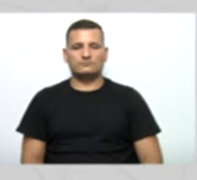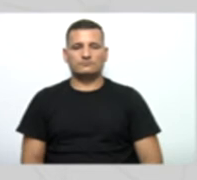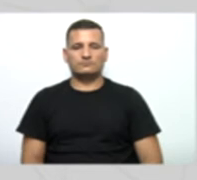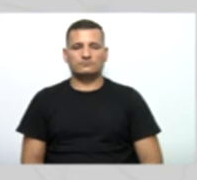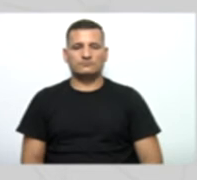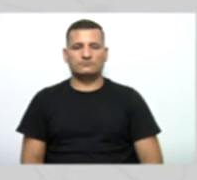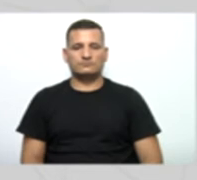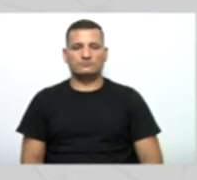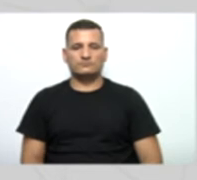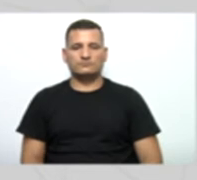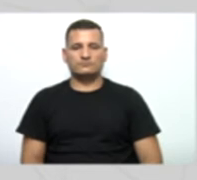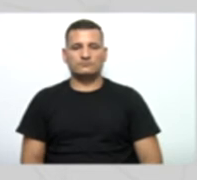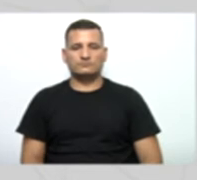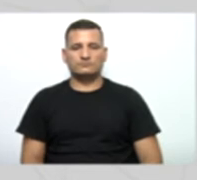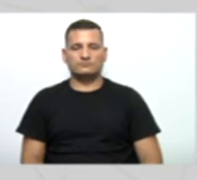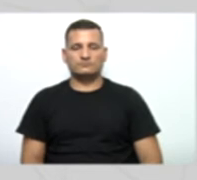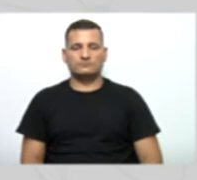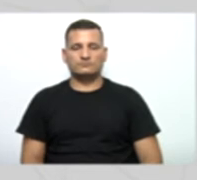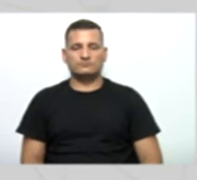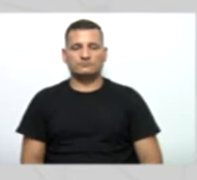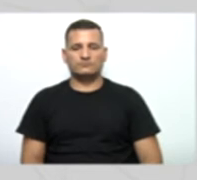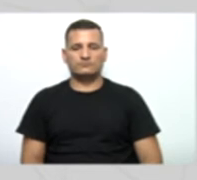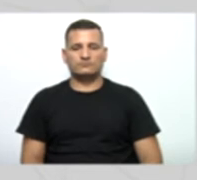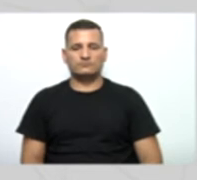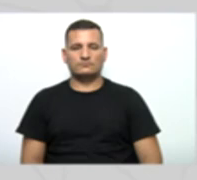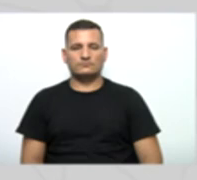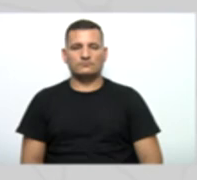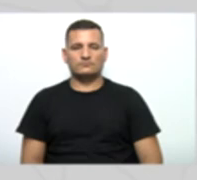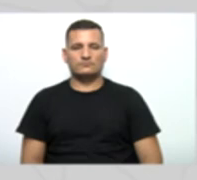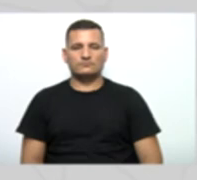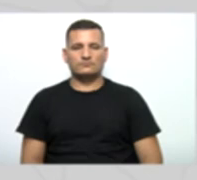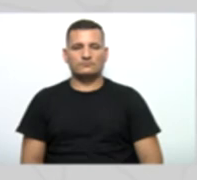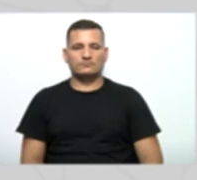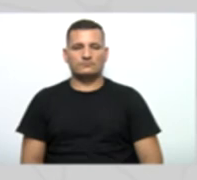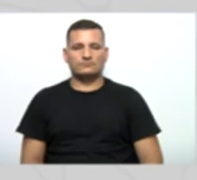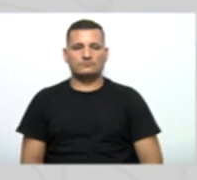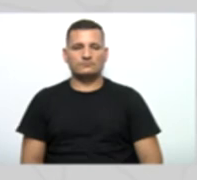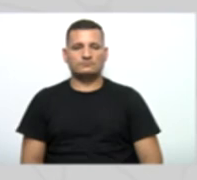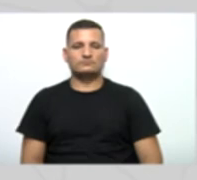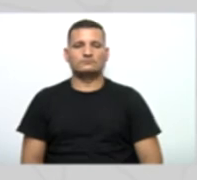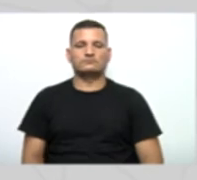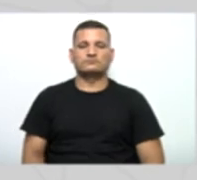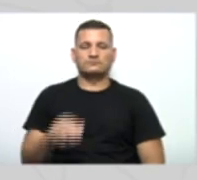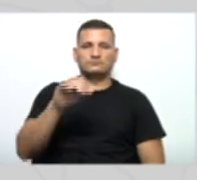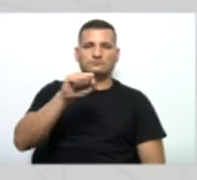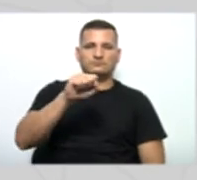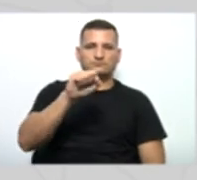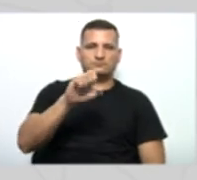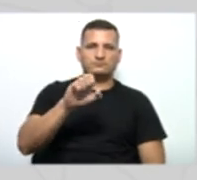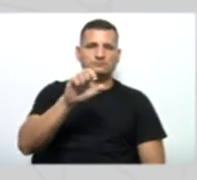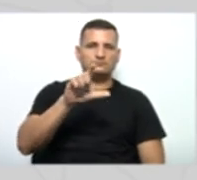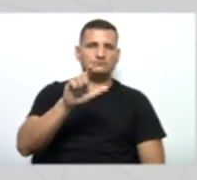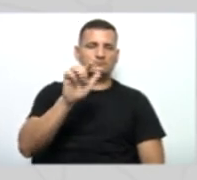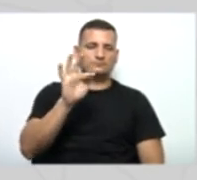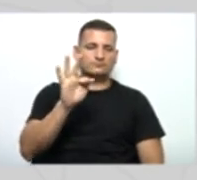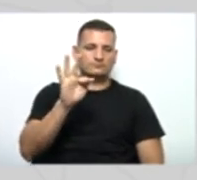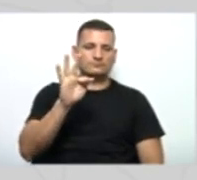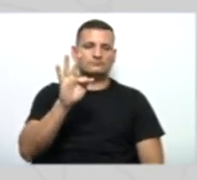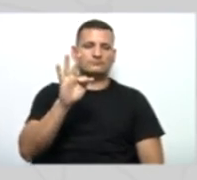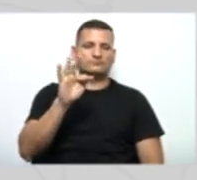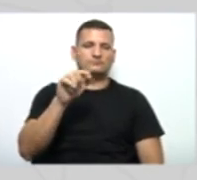abre o parênteses, aí você coloca lá, self, o primeiro atributo é o nome,